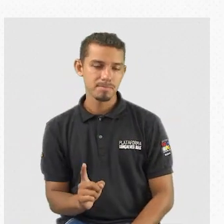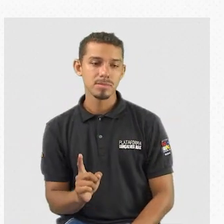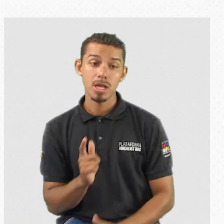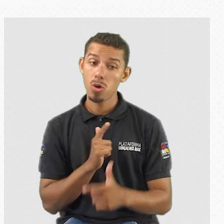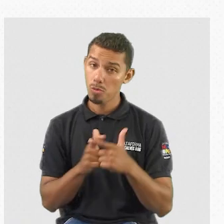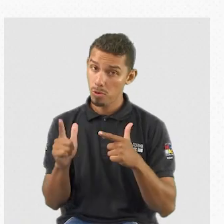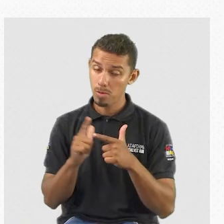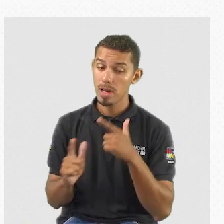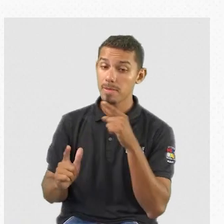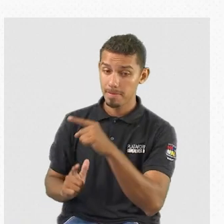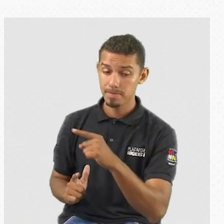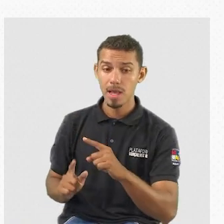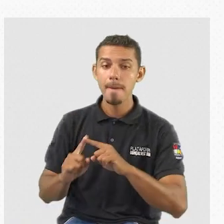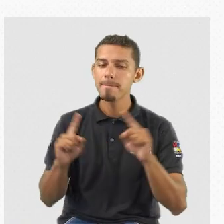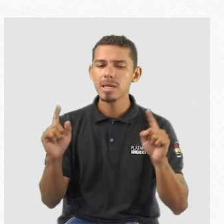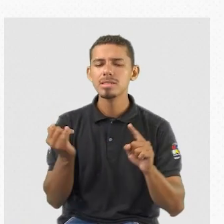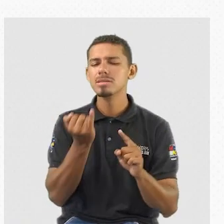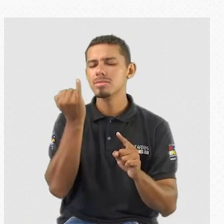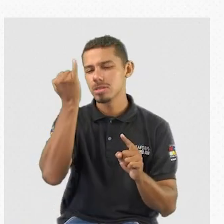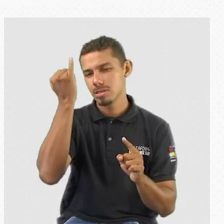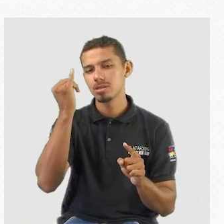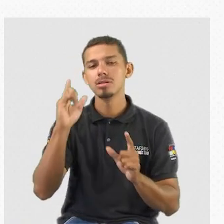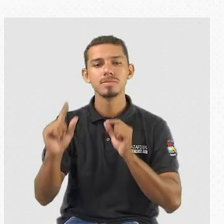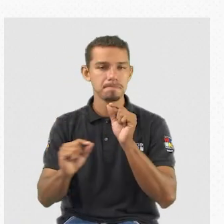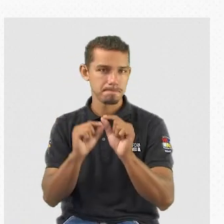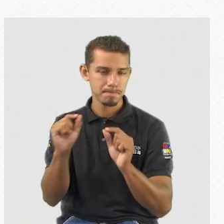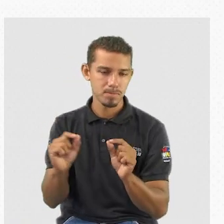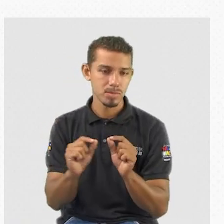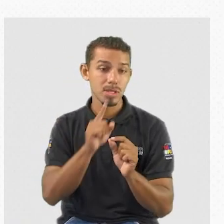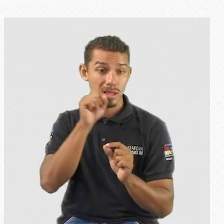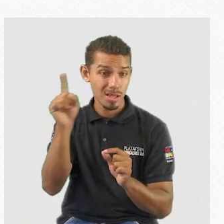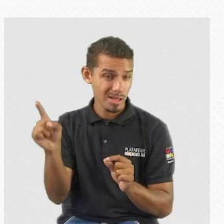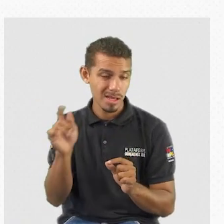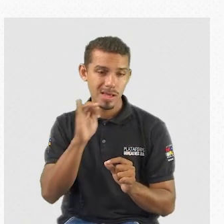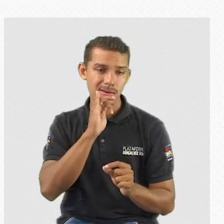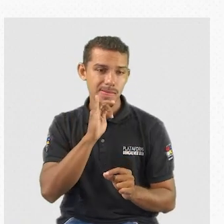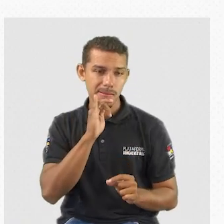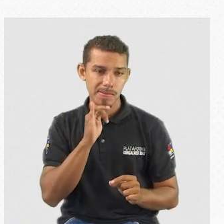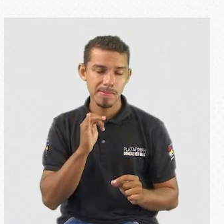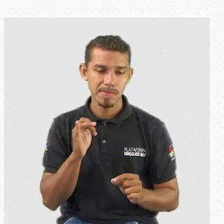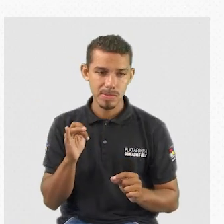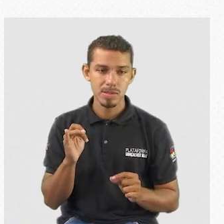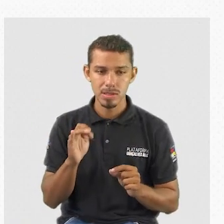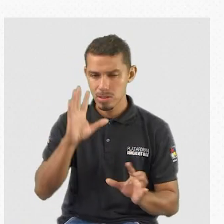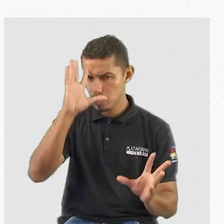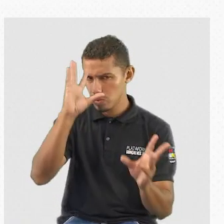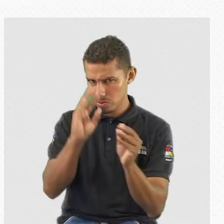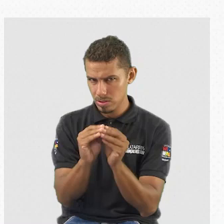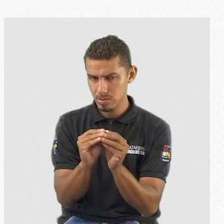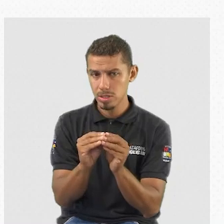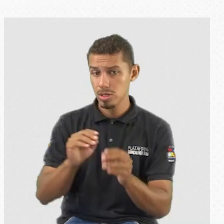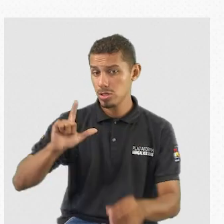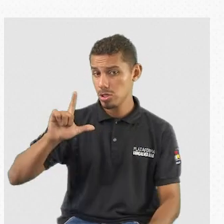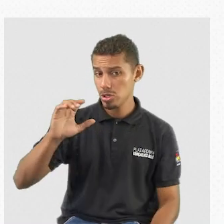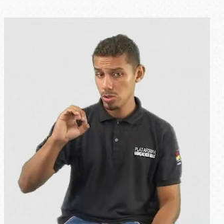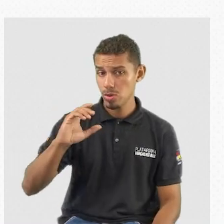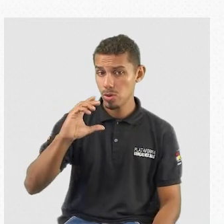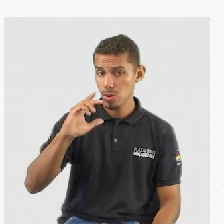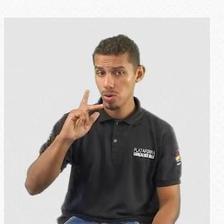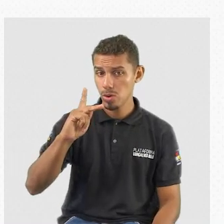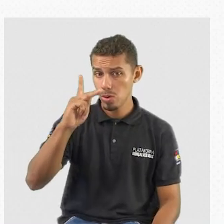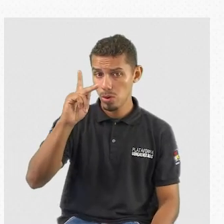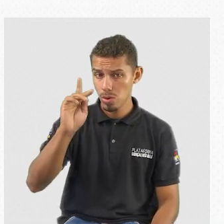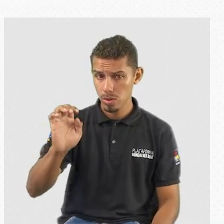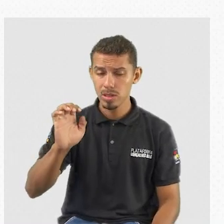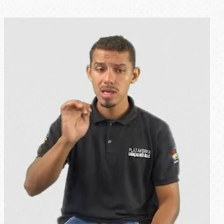Esse é um problema. Só que aqui a importância dessa concepção aqui do Locke é que